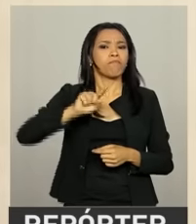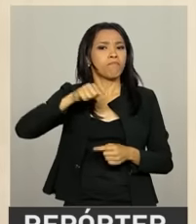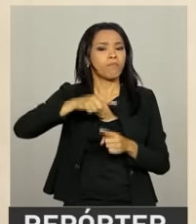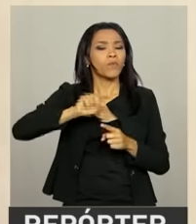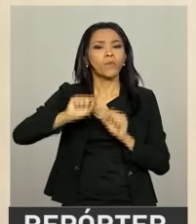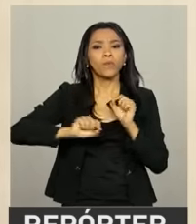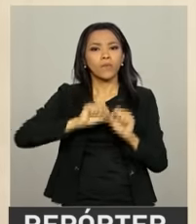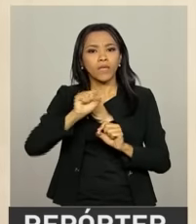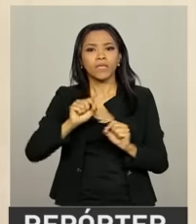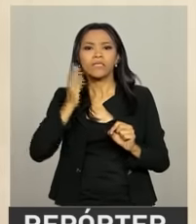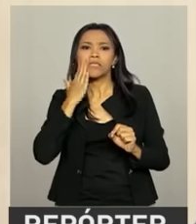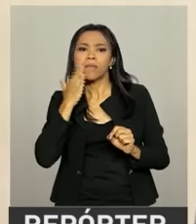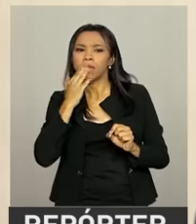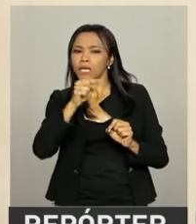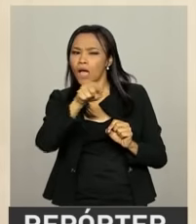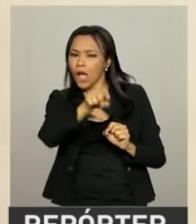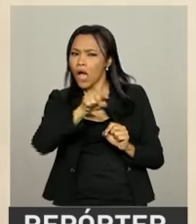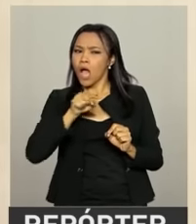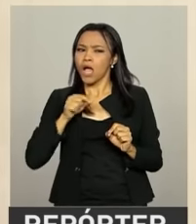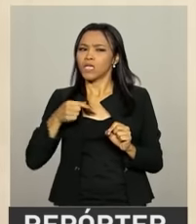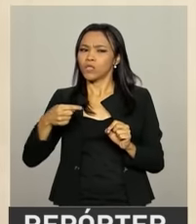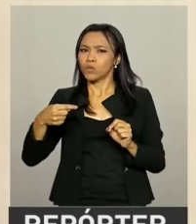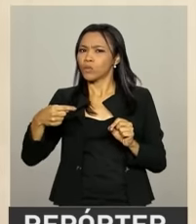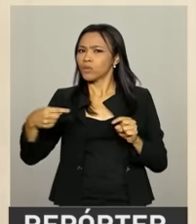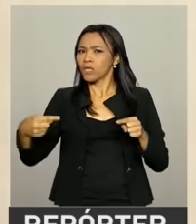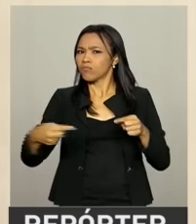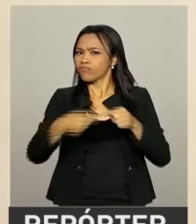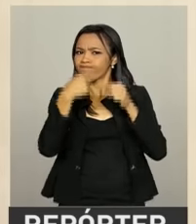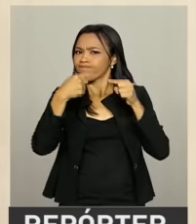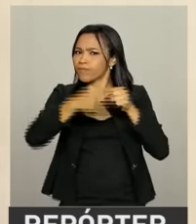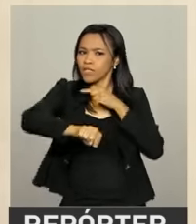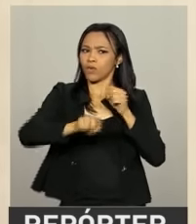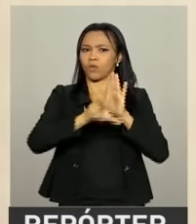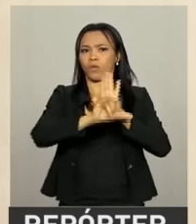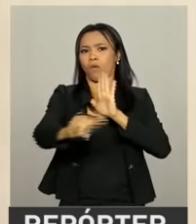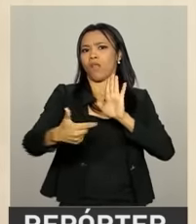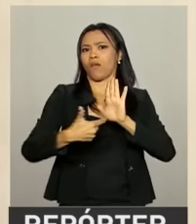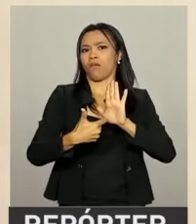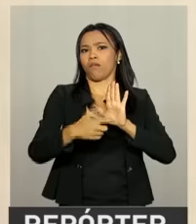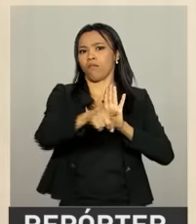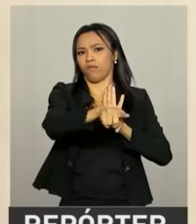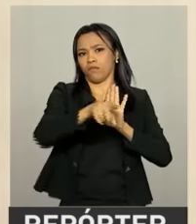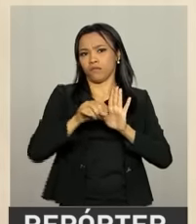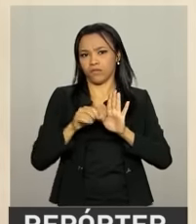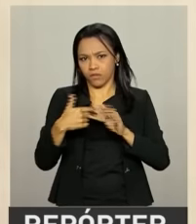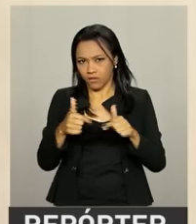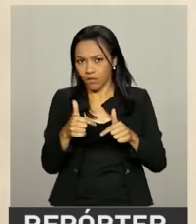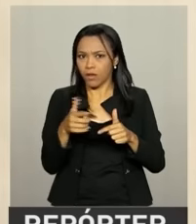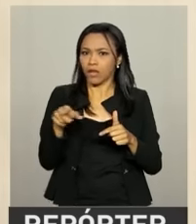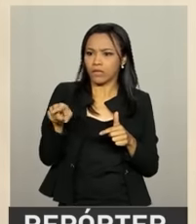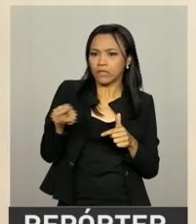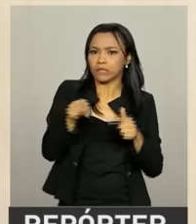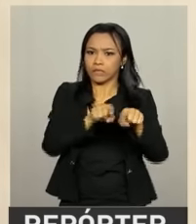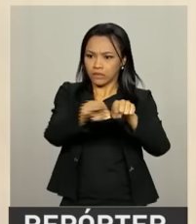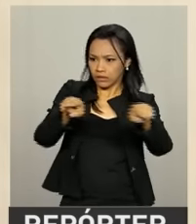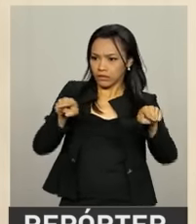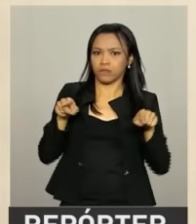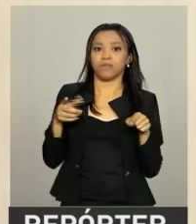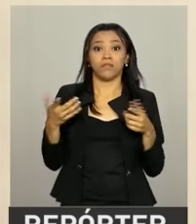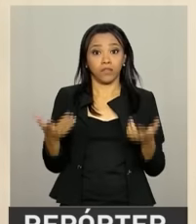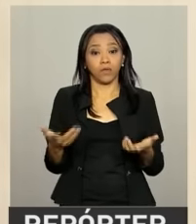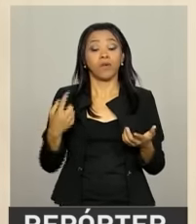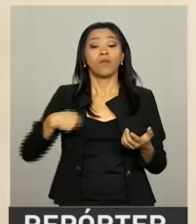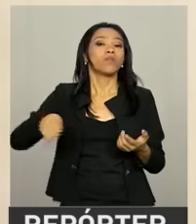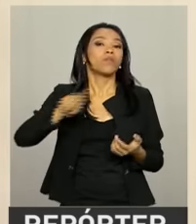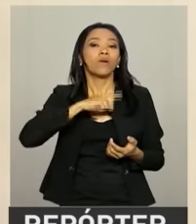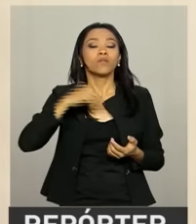é especificar eh como foi alterado O Código Penal e o conceito do trabalho escravo mas nós